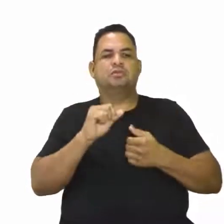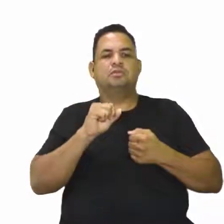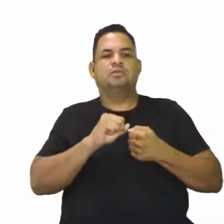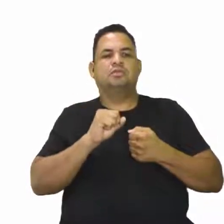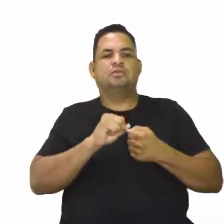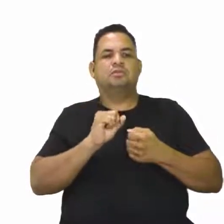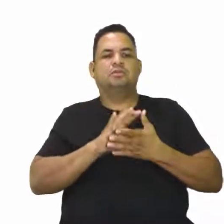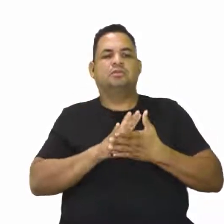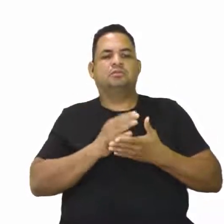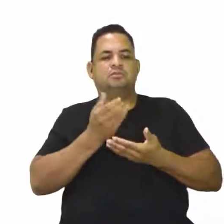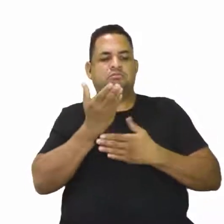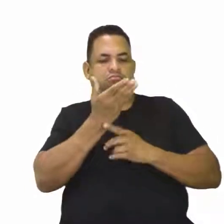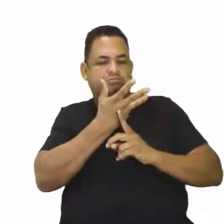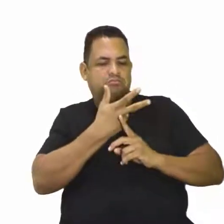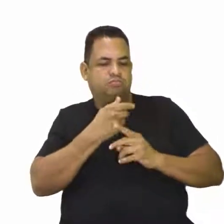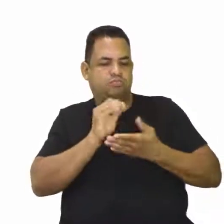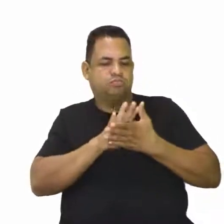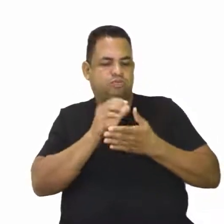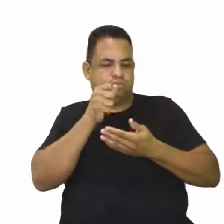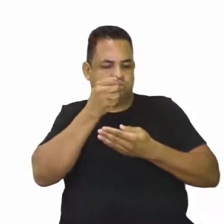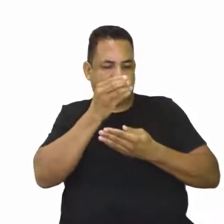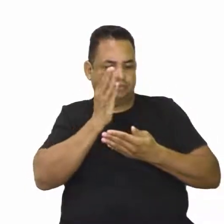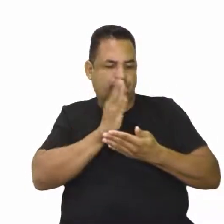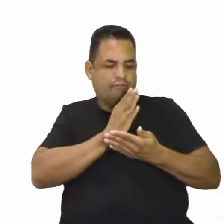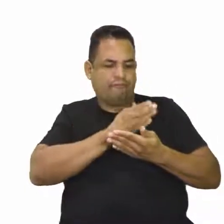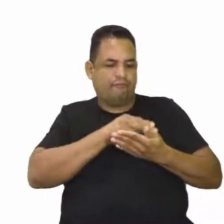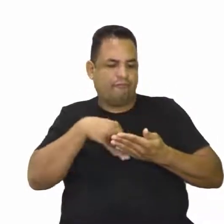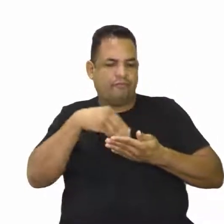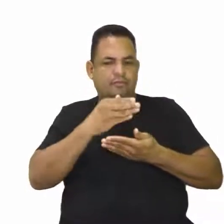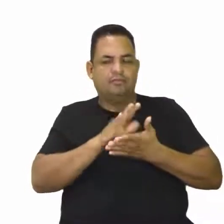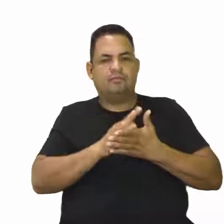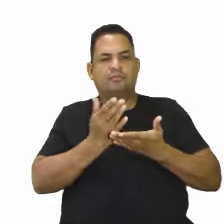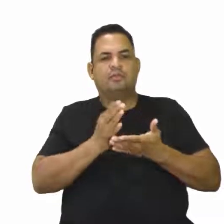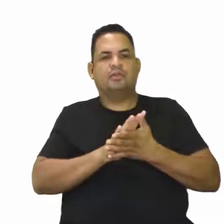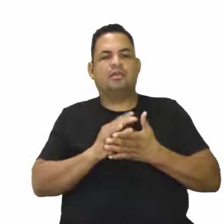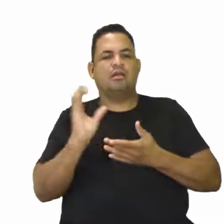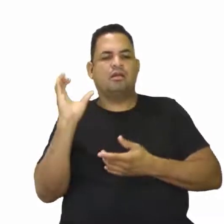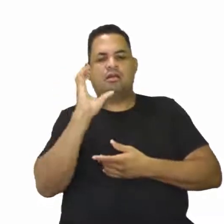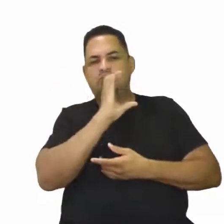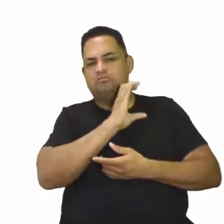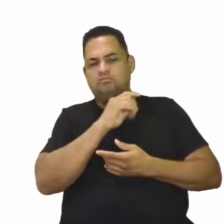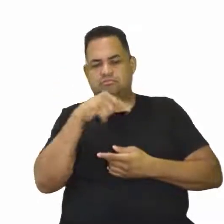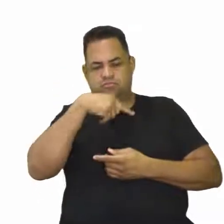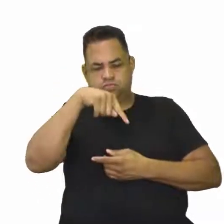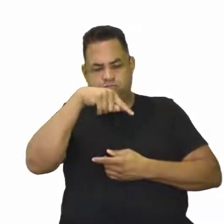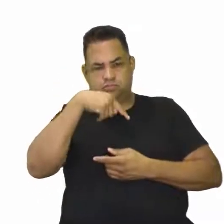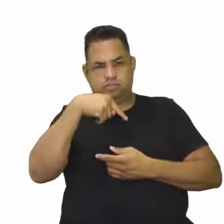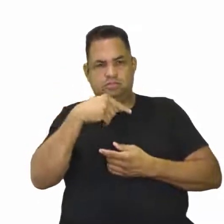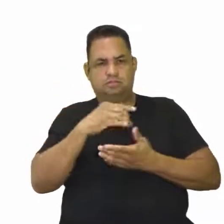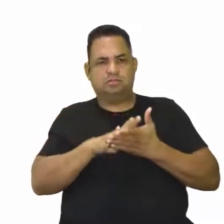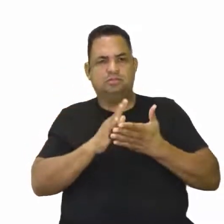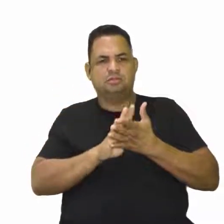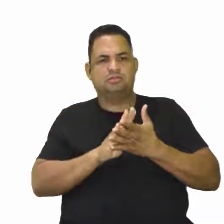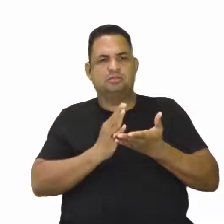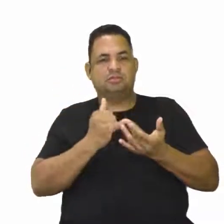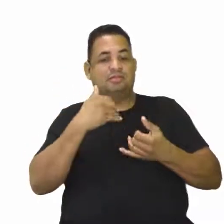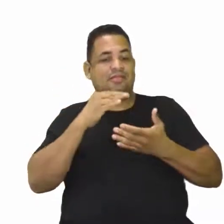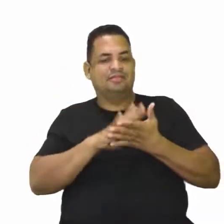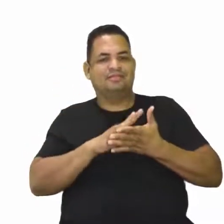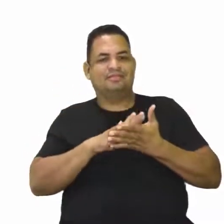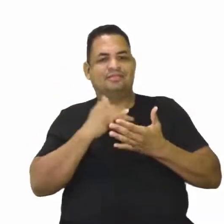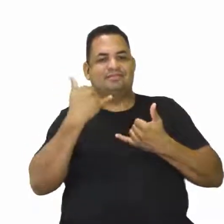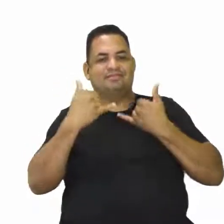feitas manualmente, artesanalmente, eles faziam o quê? Giravam mais rápido? Eram mais